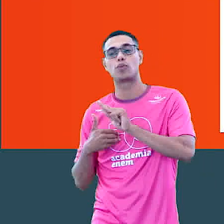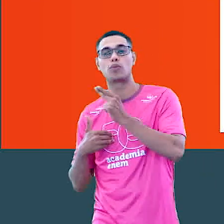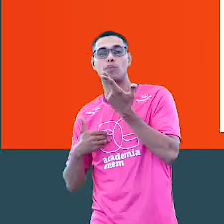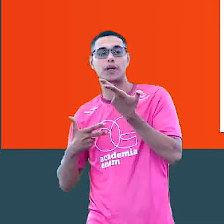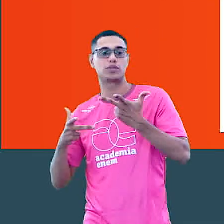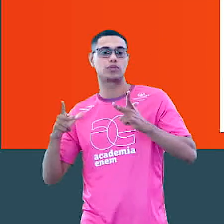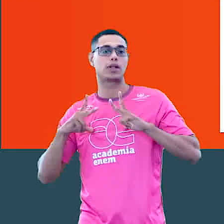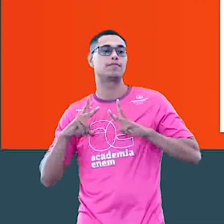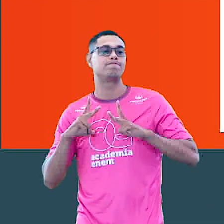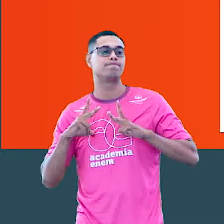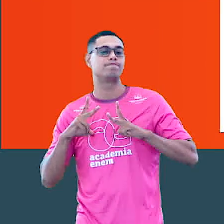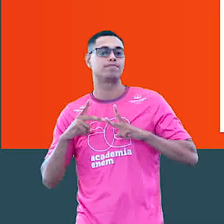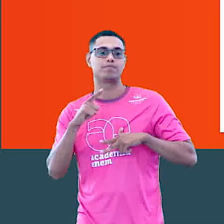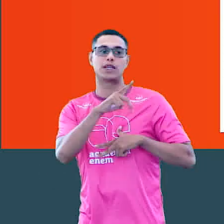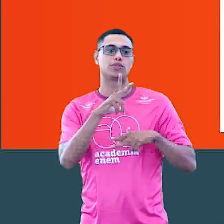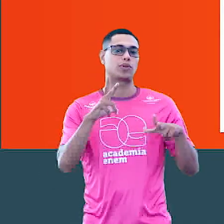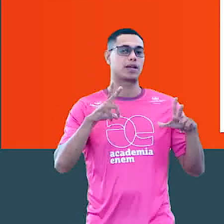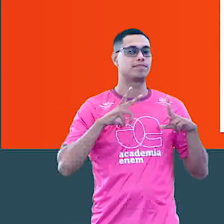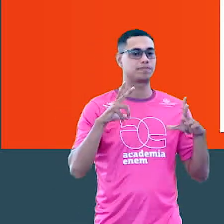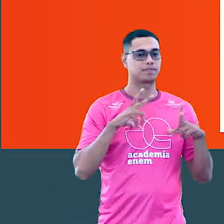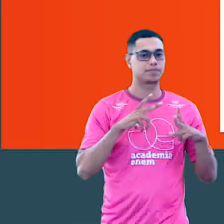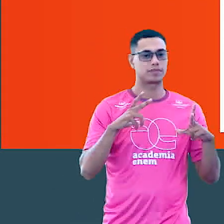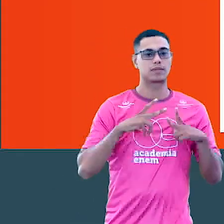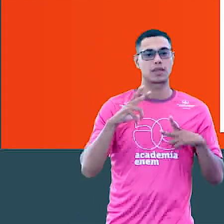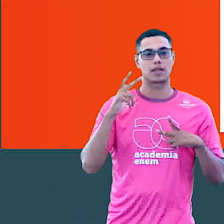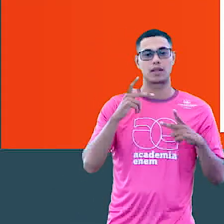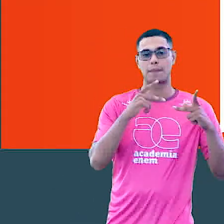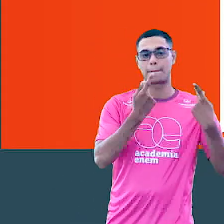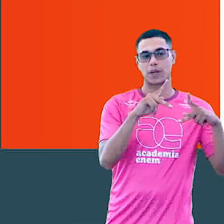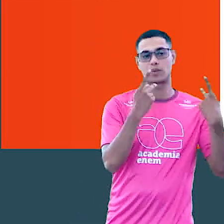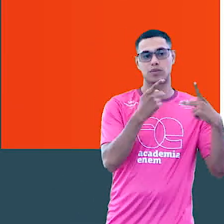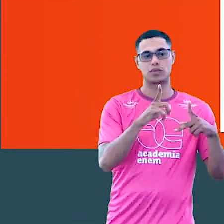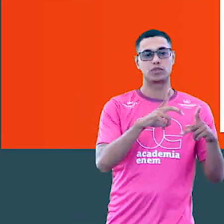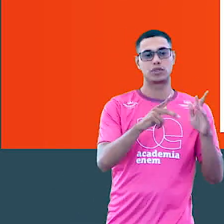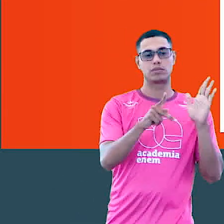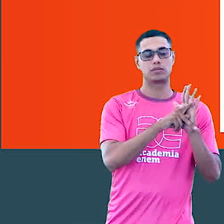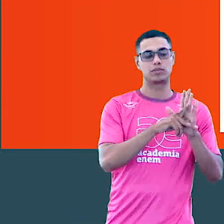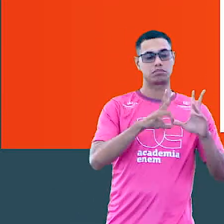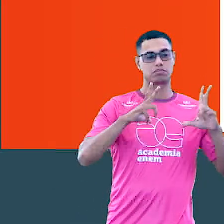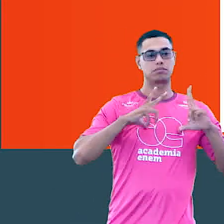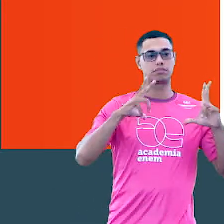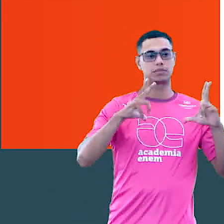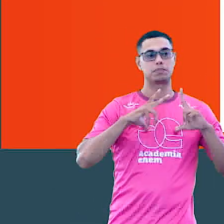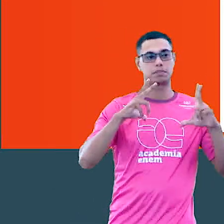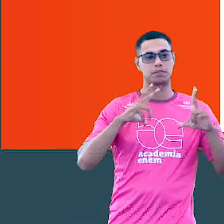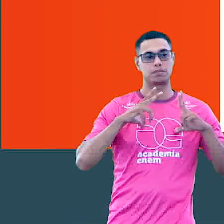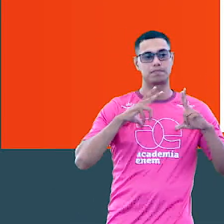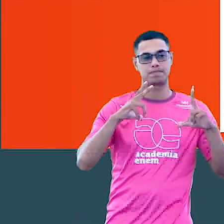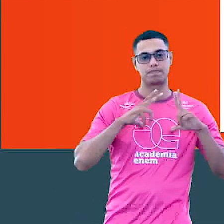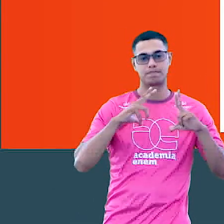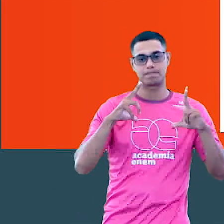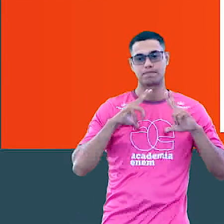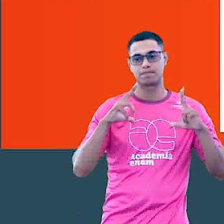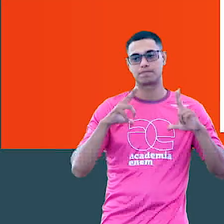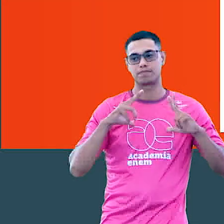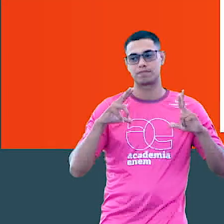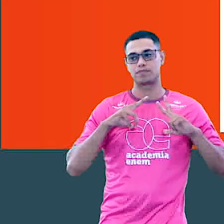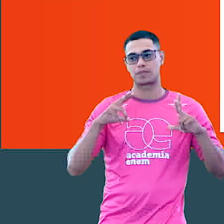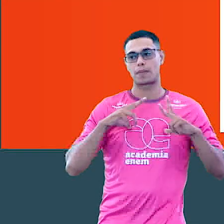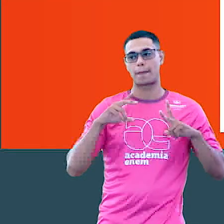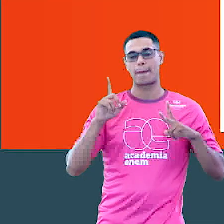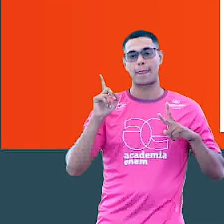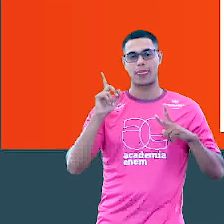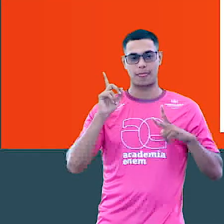particular? Particular. ProUni, você vai estudar numa instituição privada, particular.